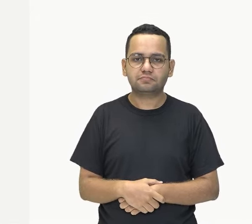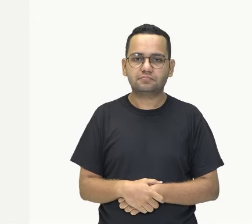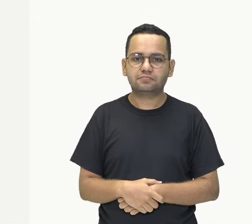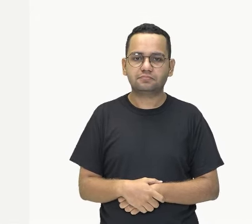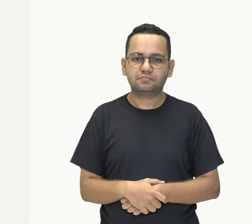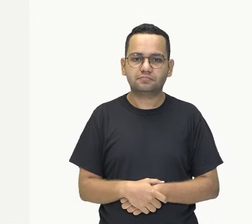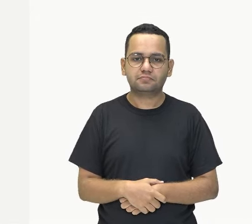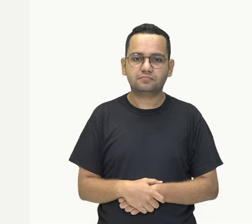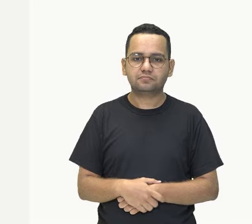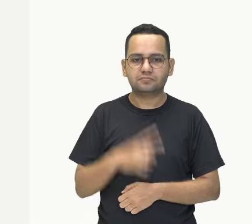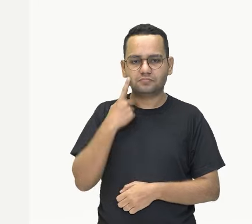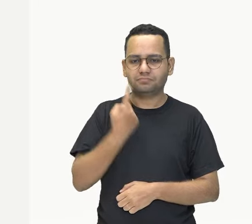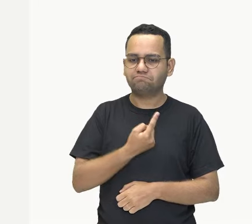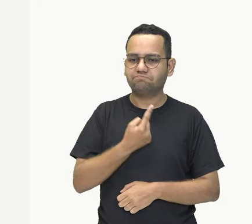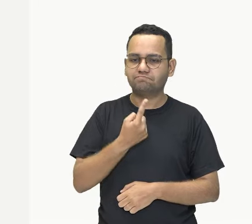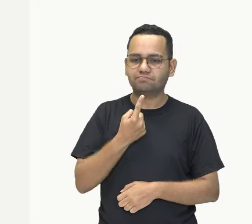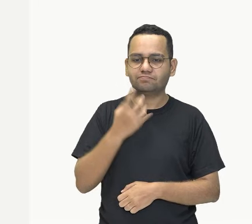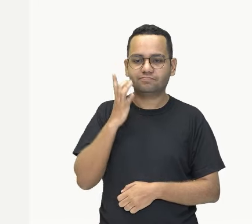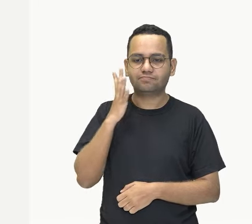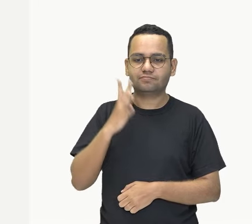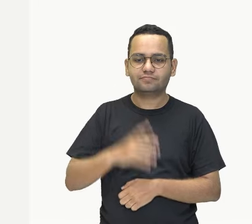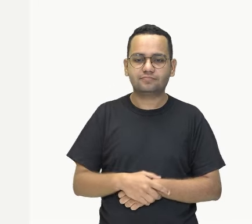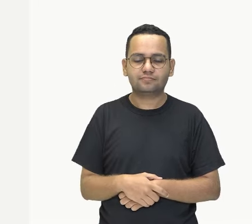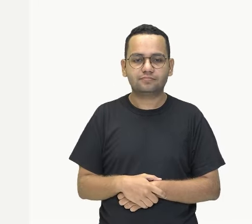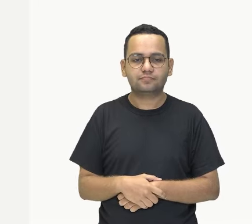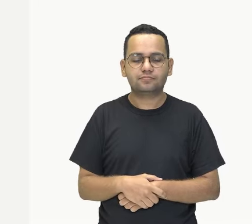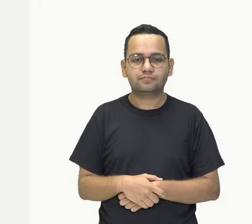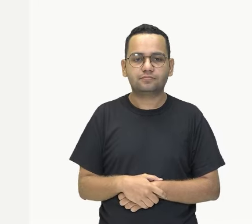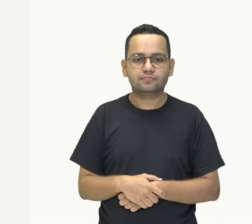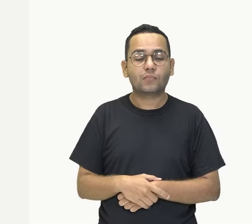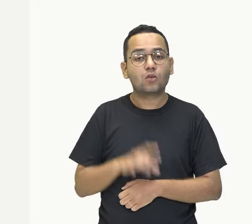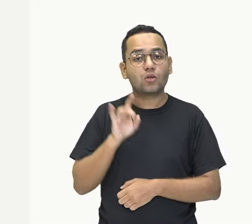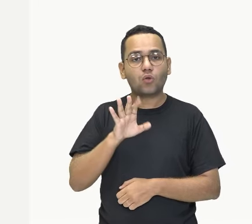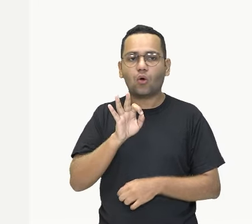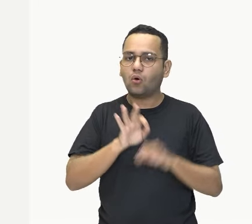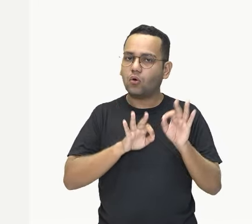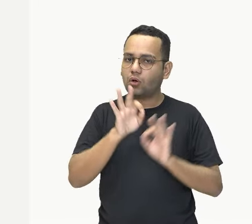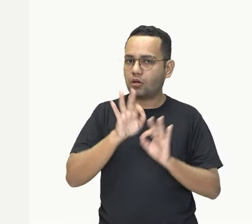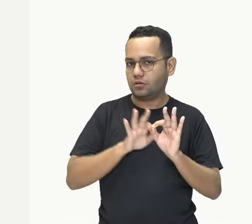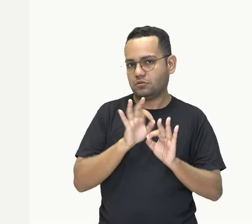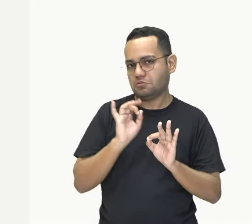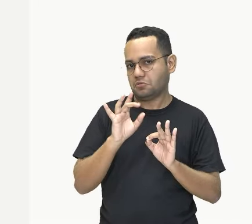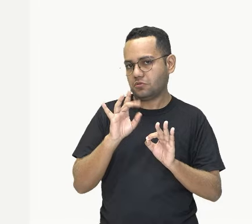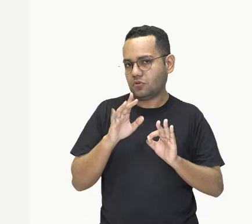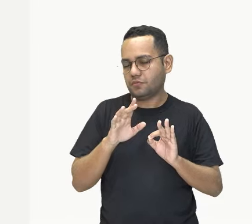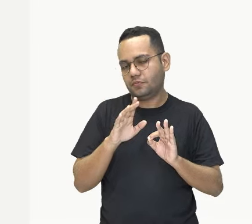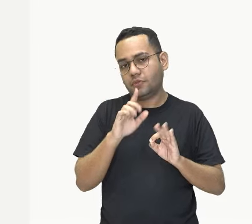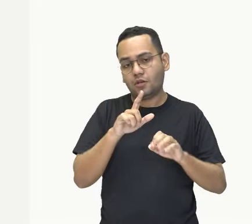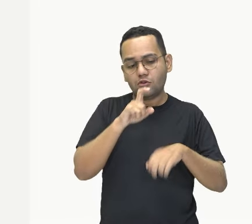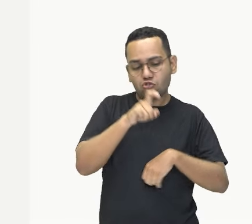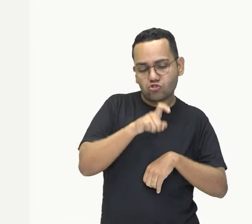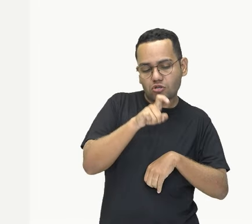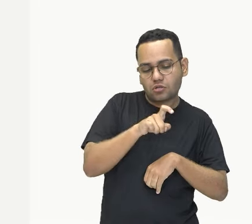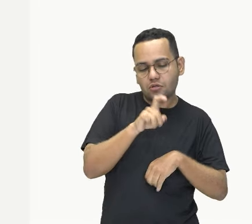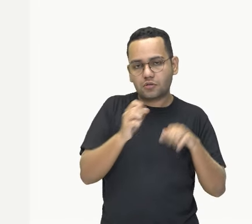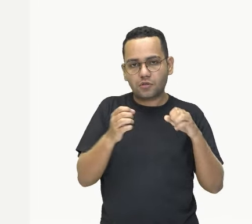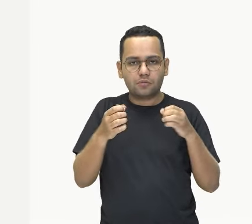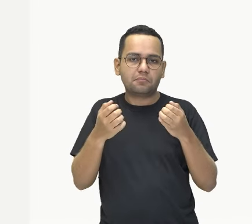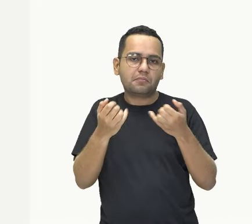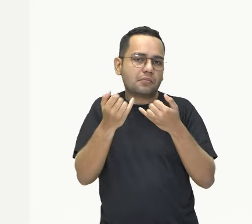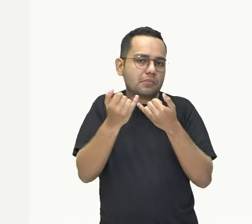Tá? Observe que aí eu não fiz nada demais. Eu apenas trouxe o 4x para